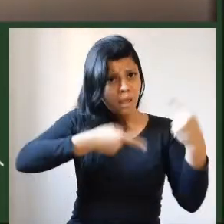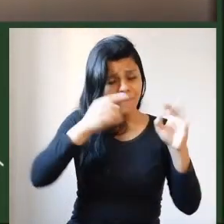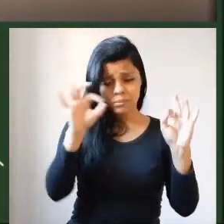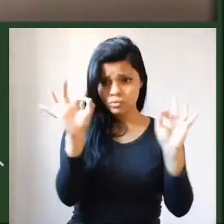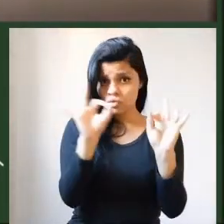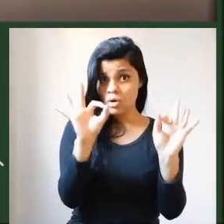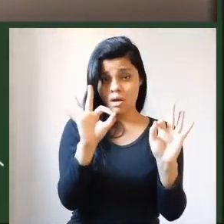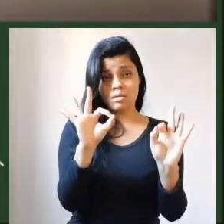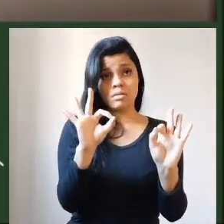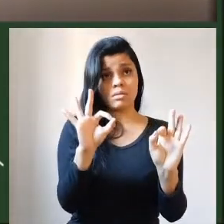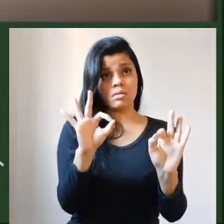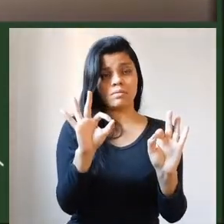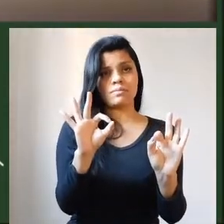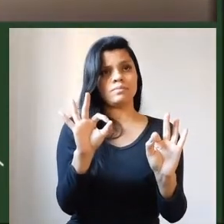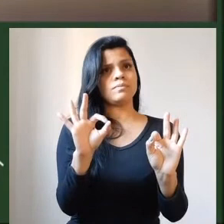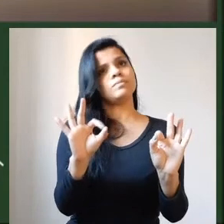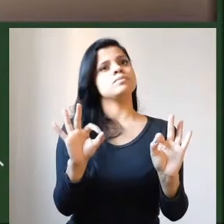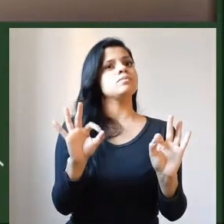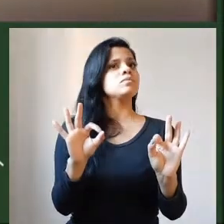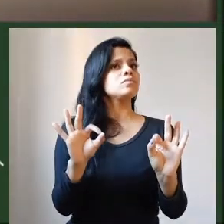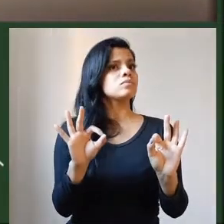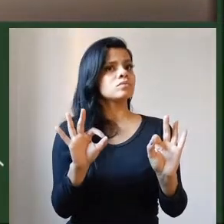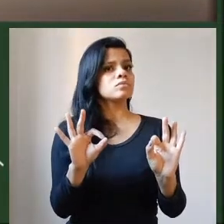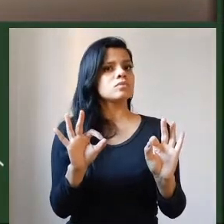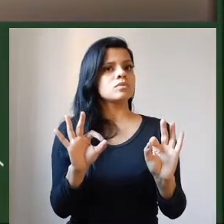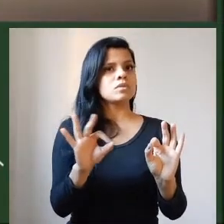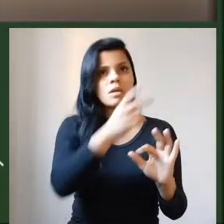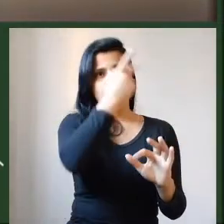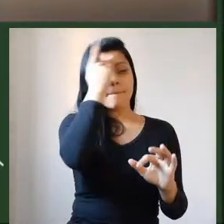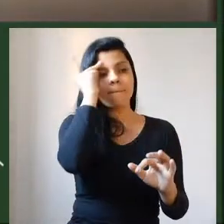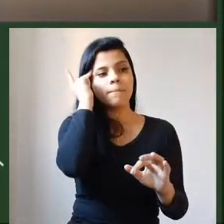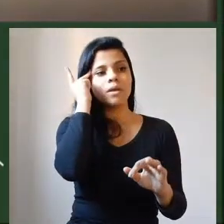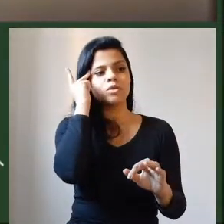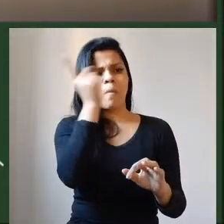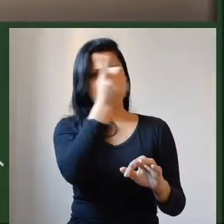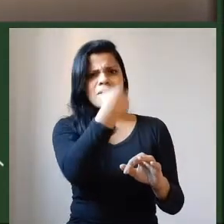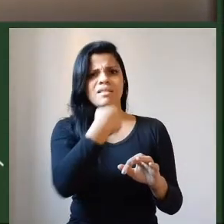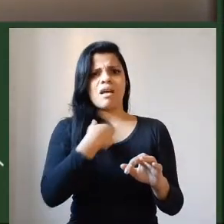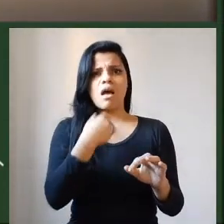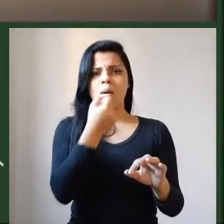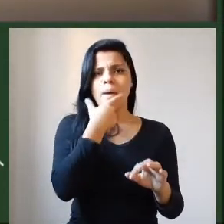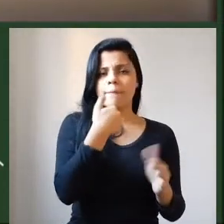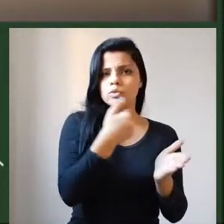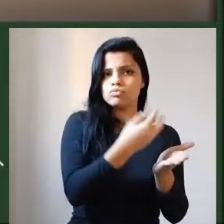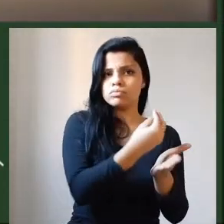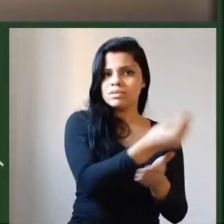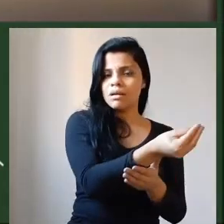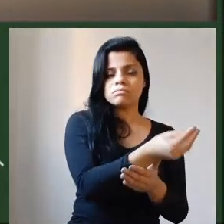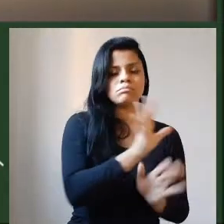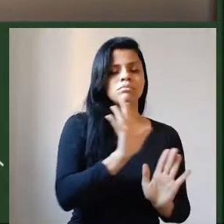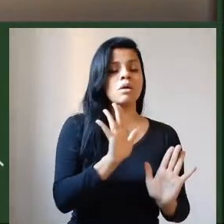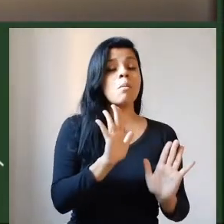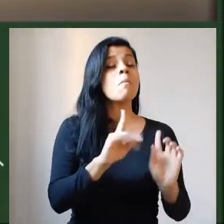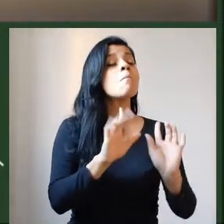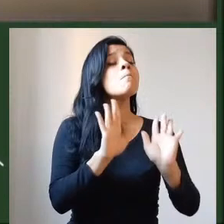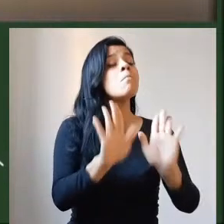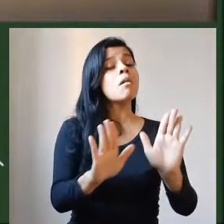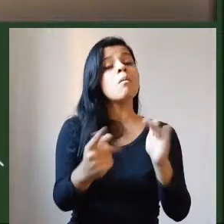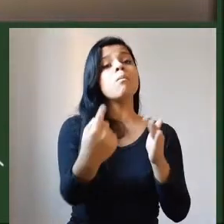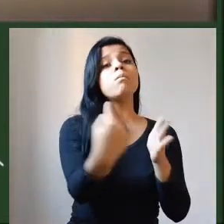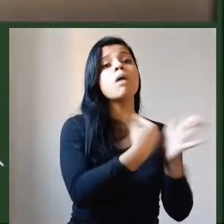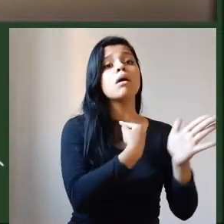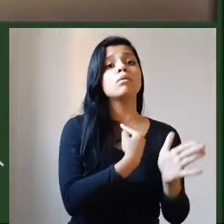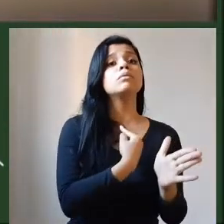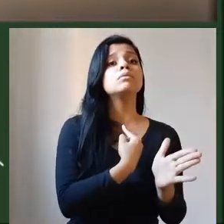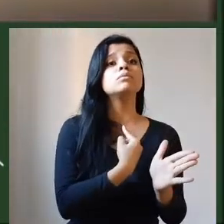eu prescrevesse ou não, mas todas as vezes que me perguntavam se seria introduzido, por exemplo,